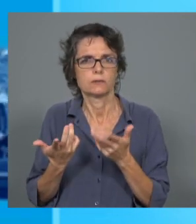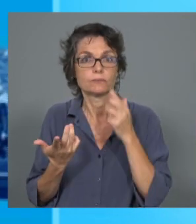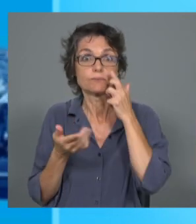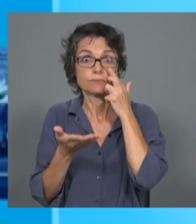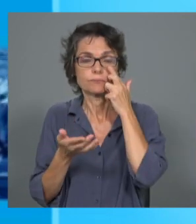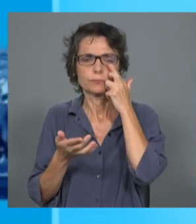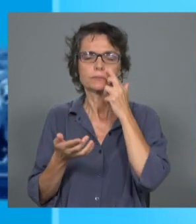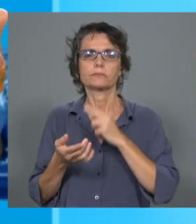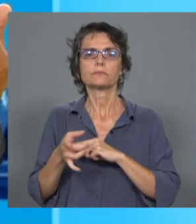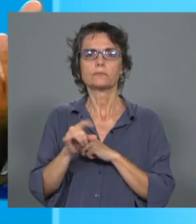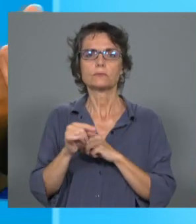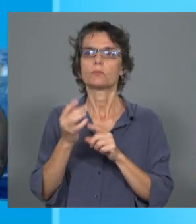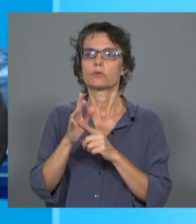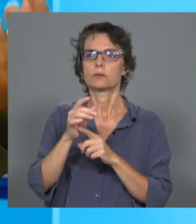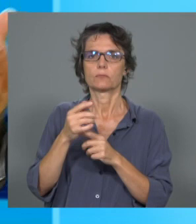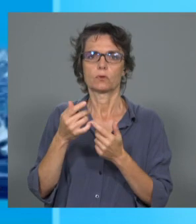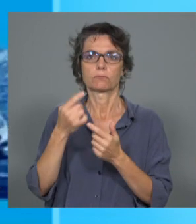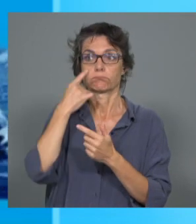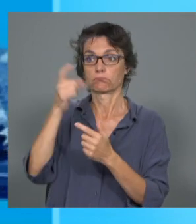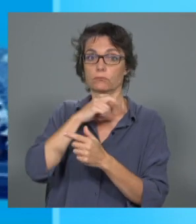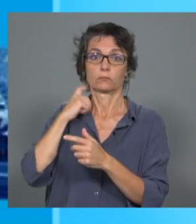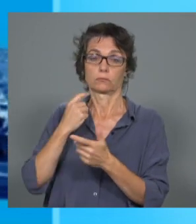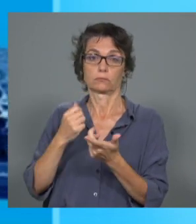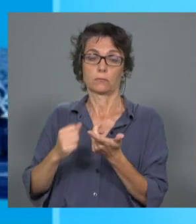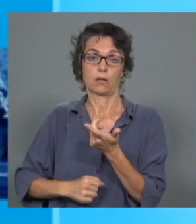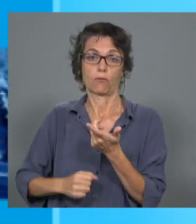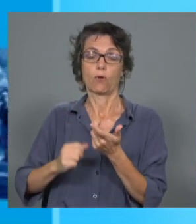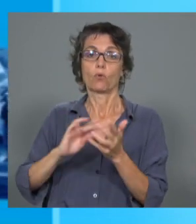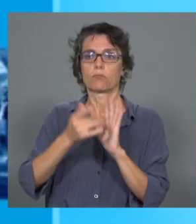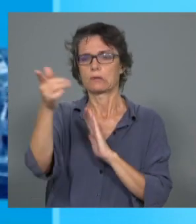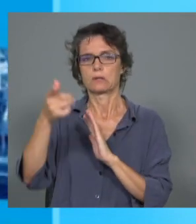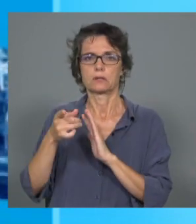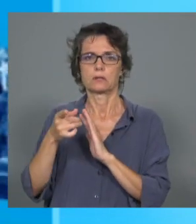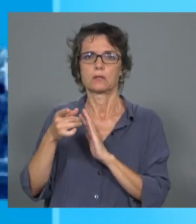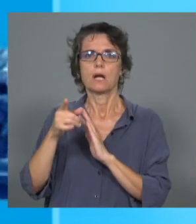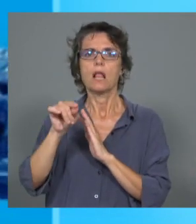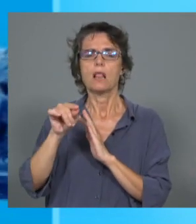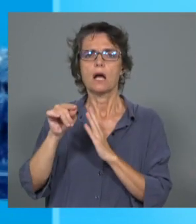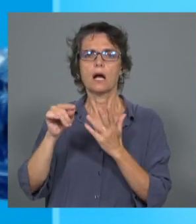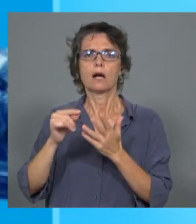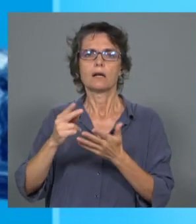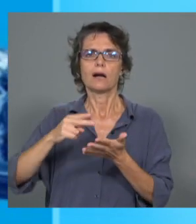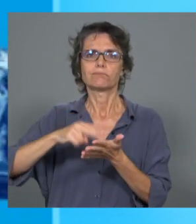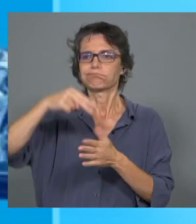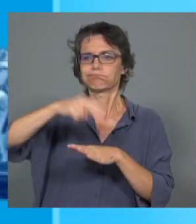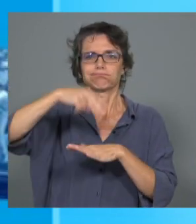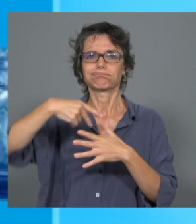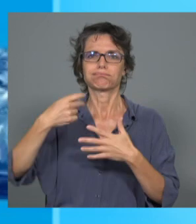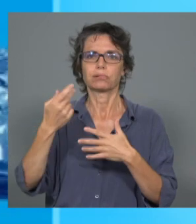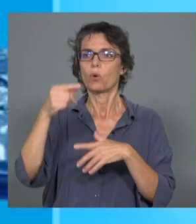de católicos, padres no Brasil a saltarem e com grande, digamos, um